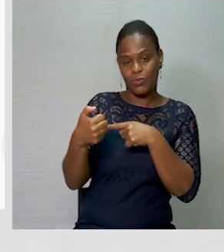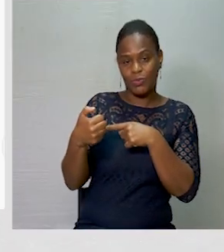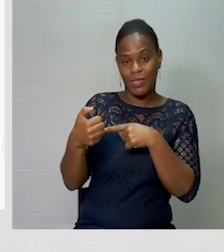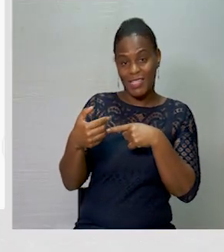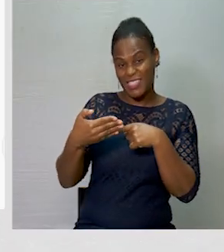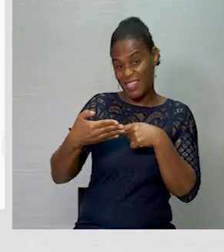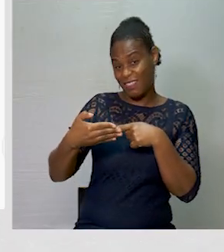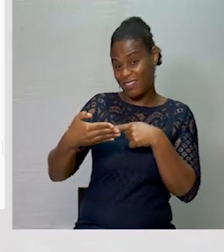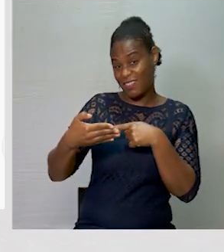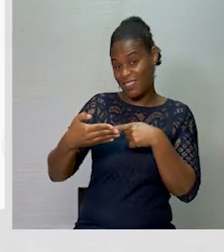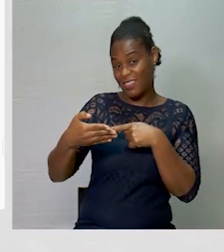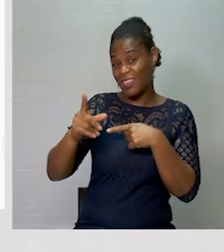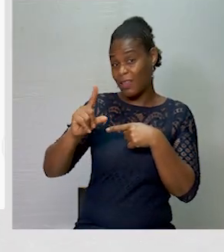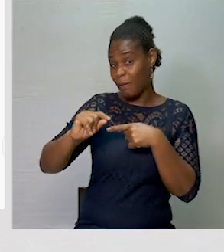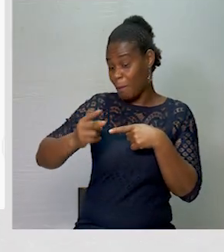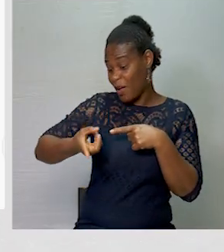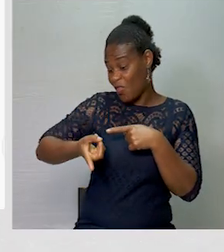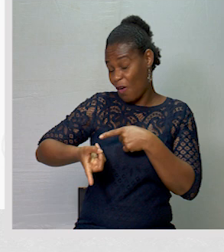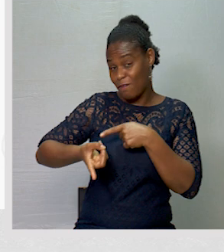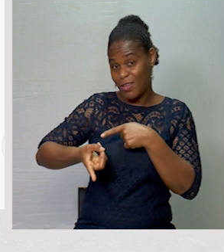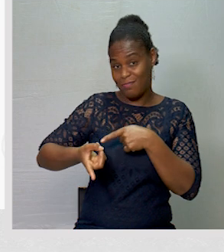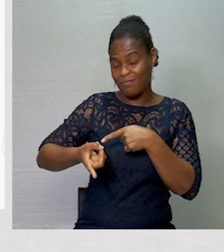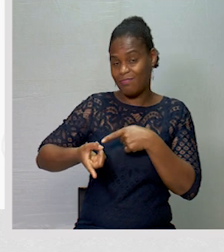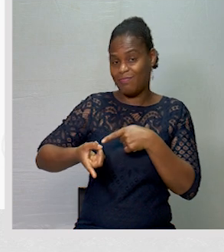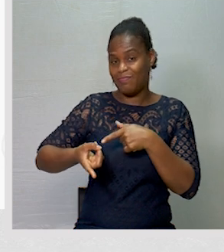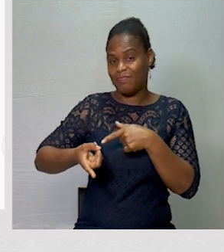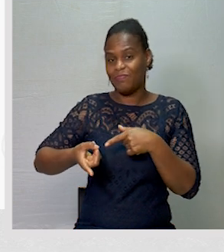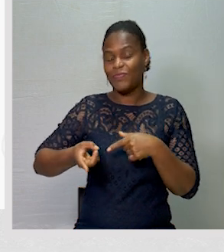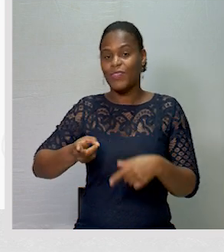5, 7 e 9,